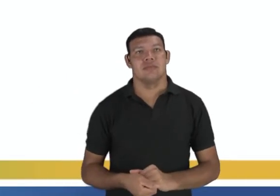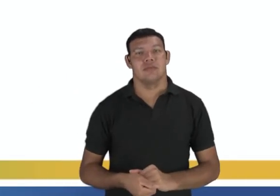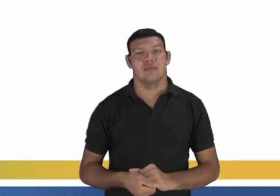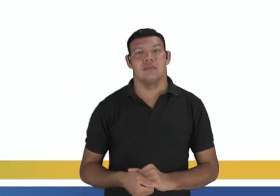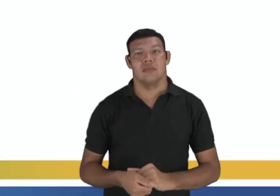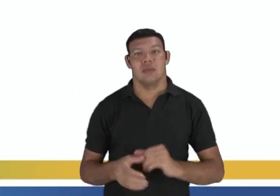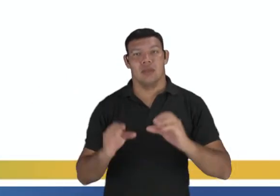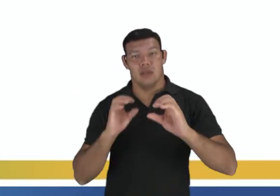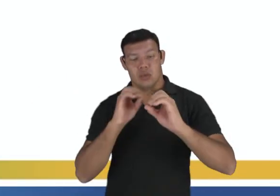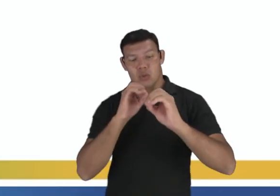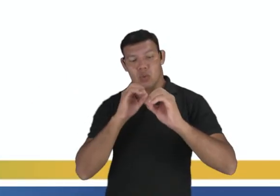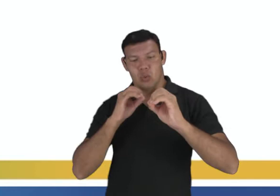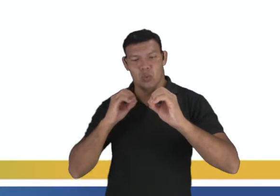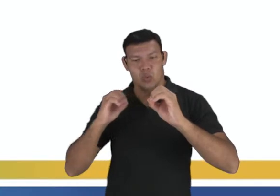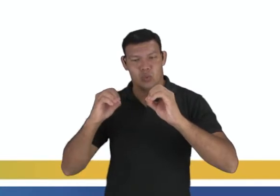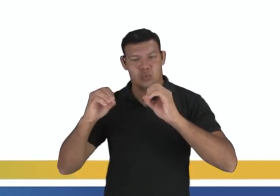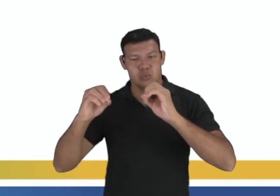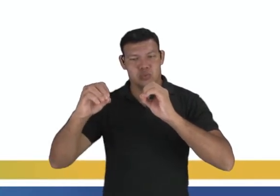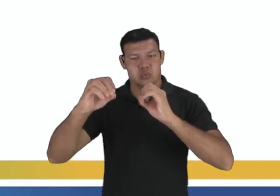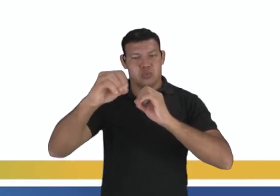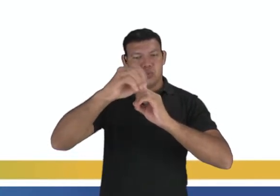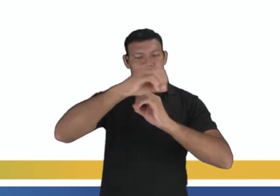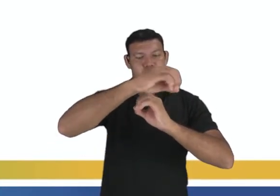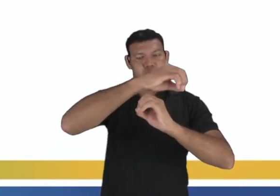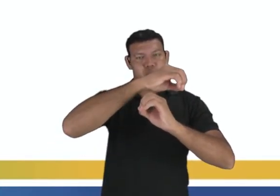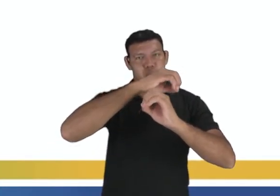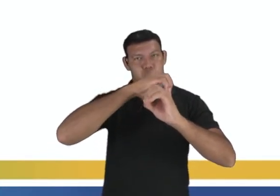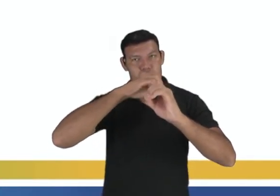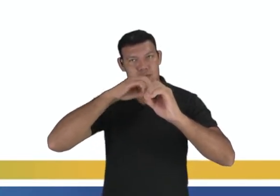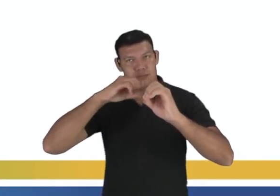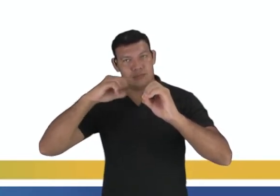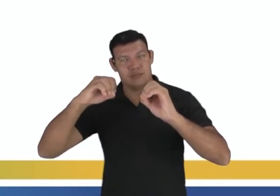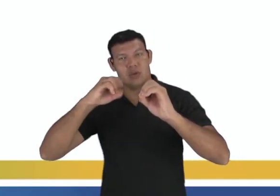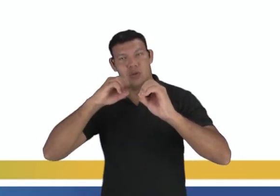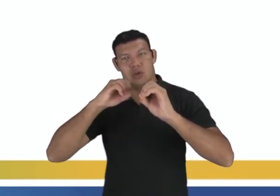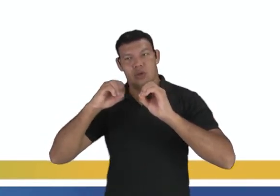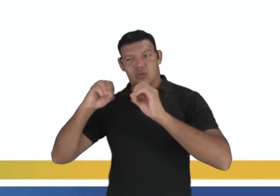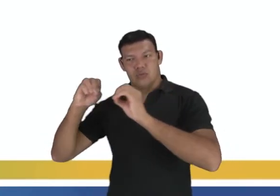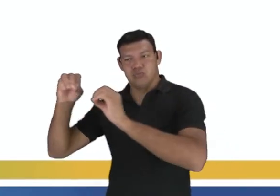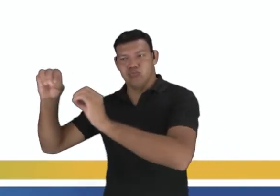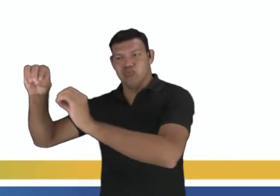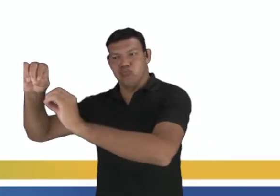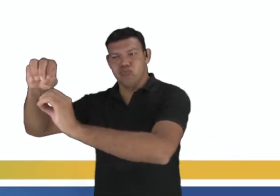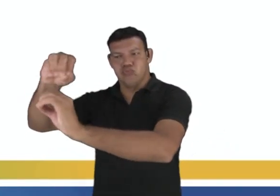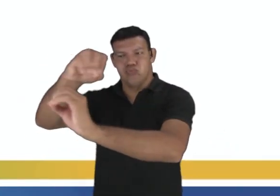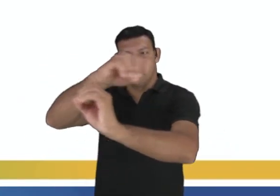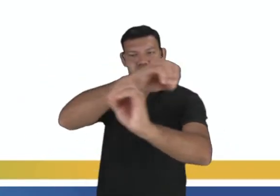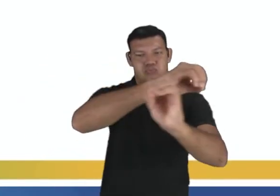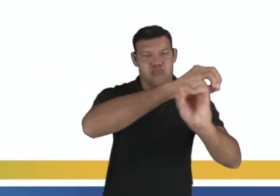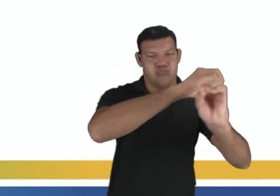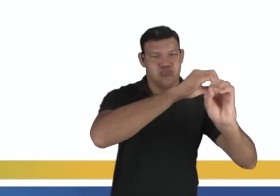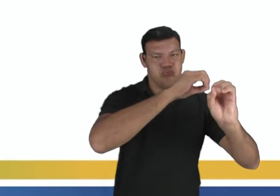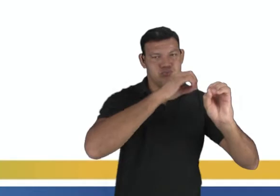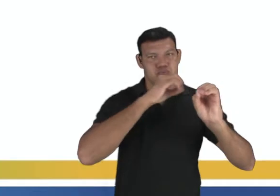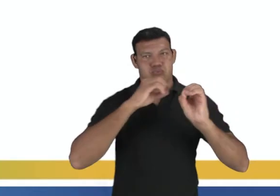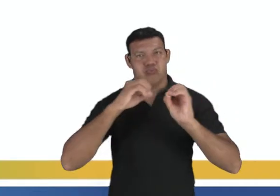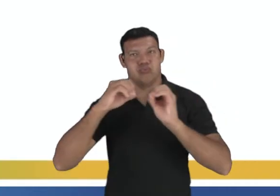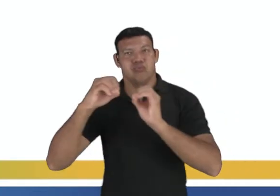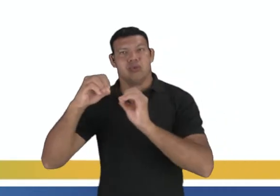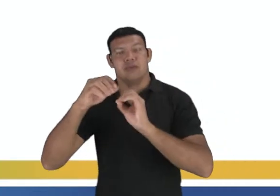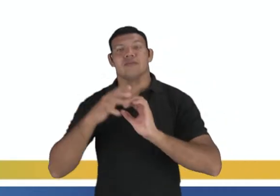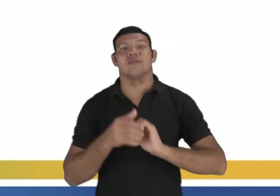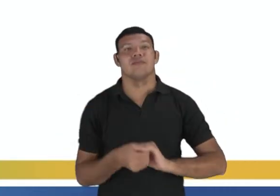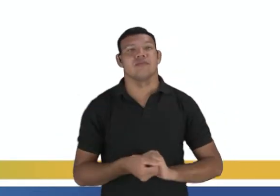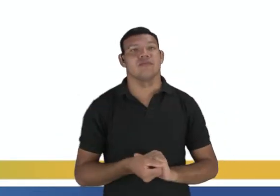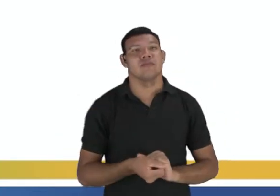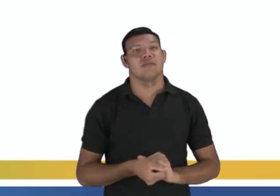Movimentos da Lua. Assim como a Terra, a Lua também realiza os movimentos de rotação e translação. Então, rotação, né, ela gira em torno do